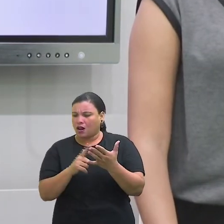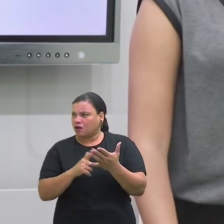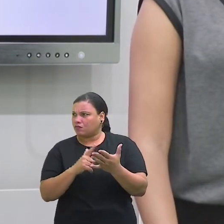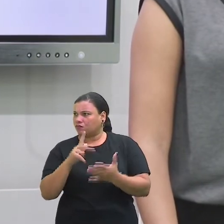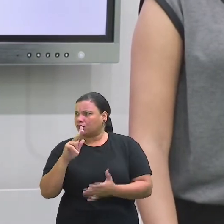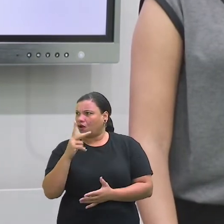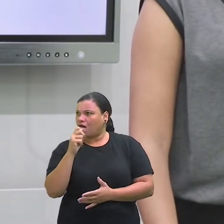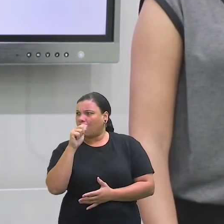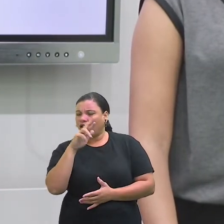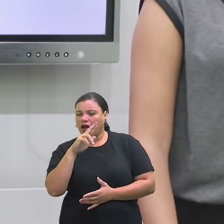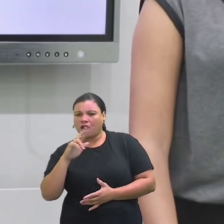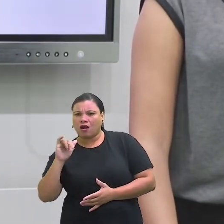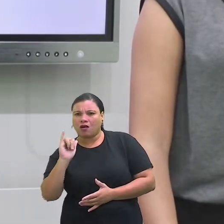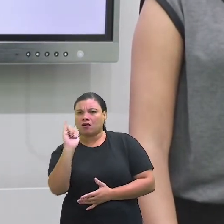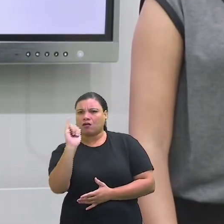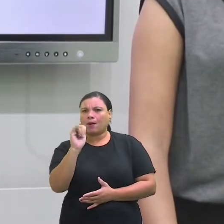gente?